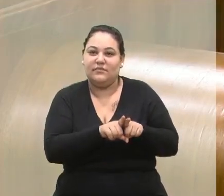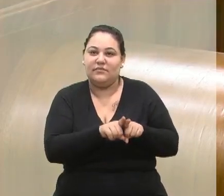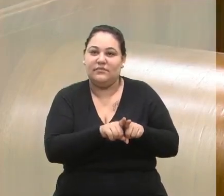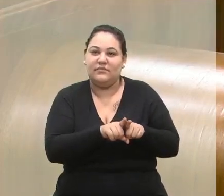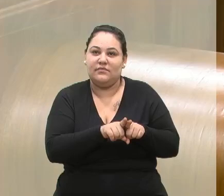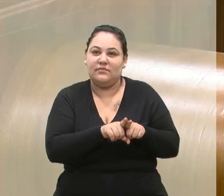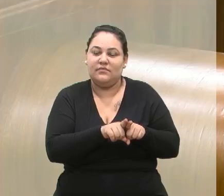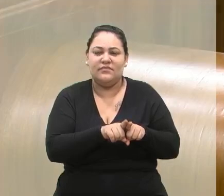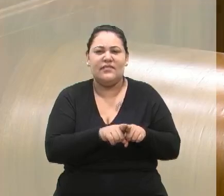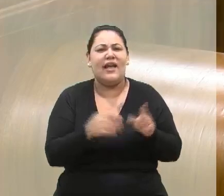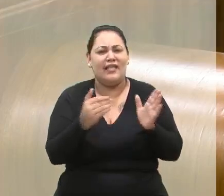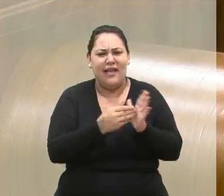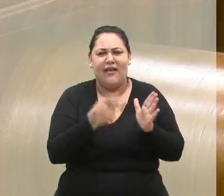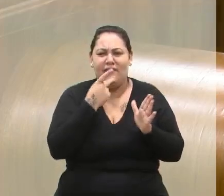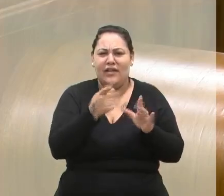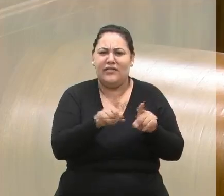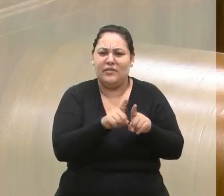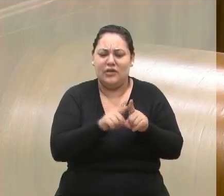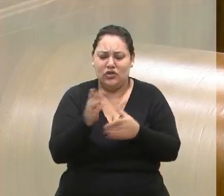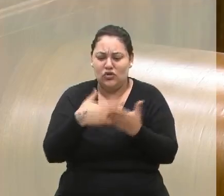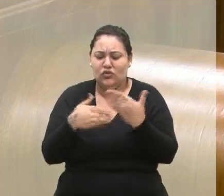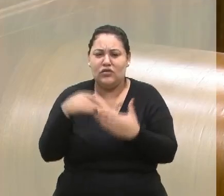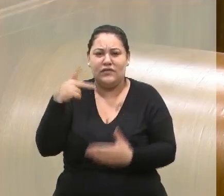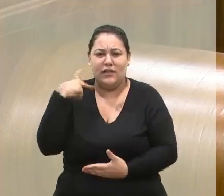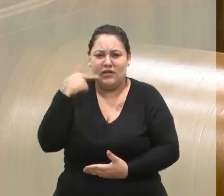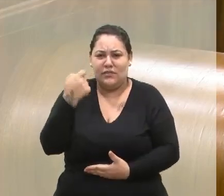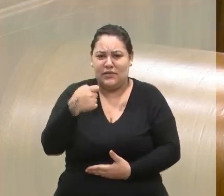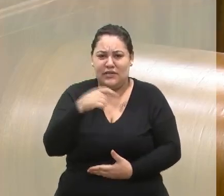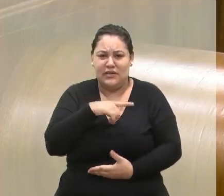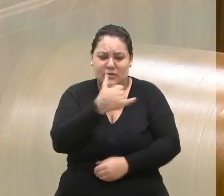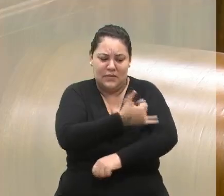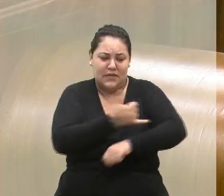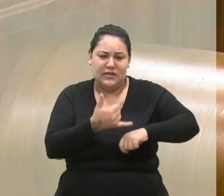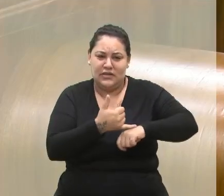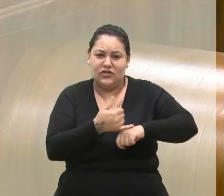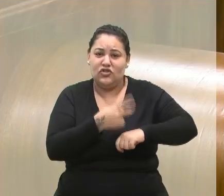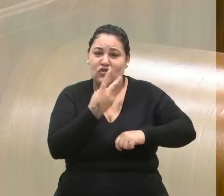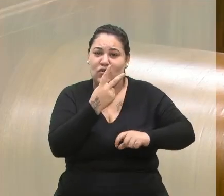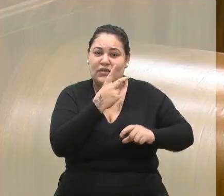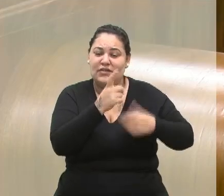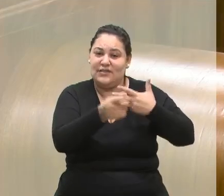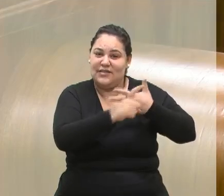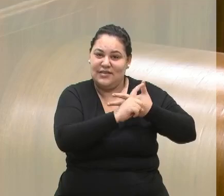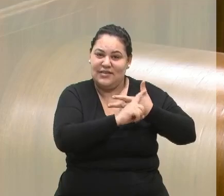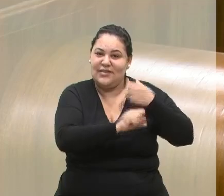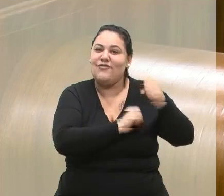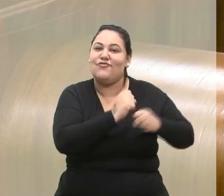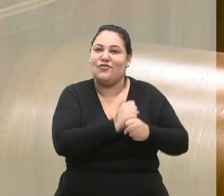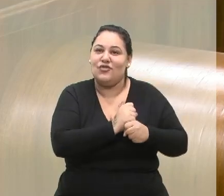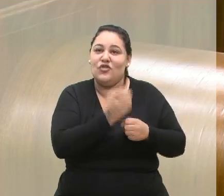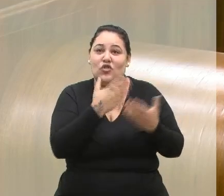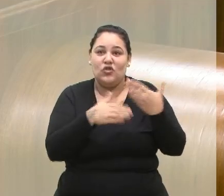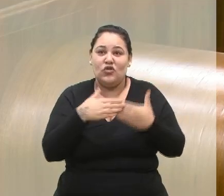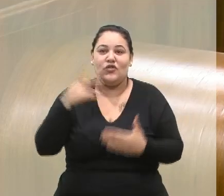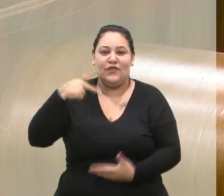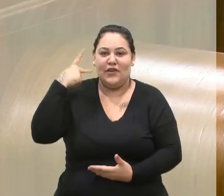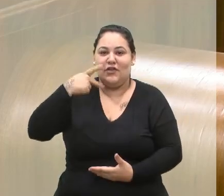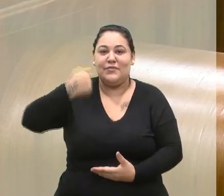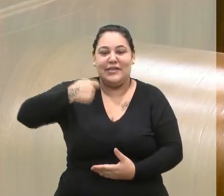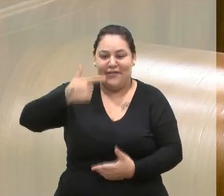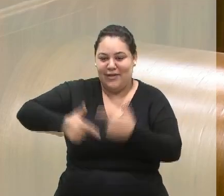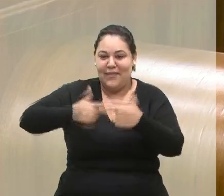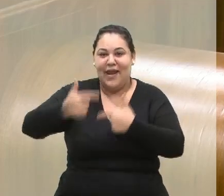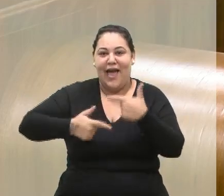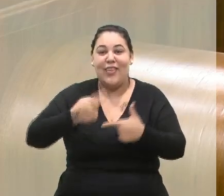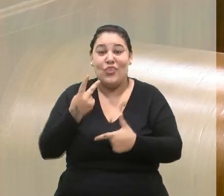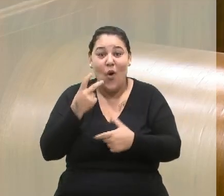seguinte, que todos os vereadores deveriam ter pelo menos uma passagem de 2 anos no Executivo. Todos os vereadores deveriam ter 2 anos, pelo menos, no Executivo,